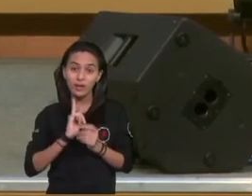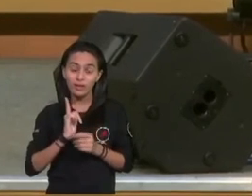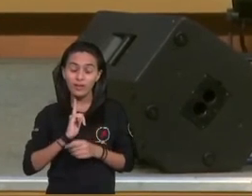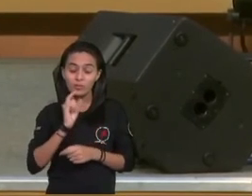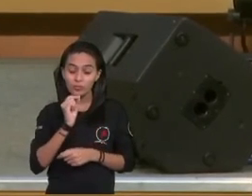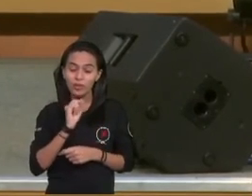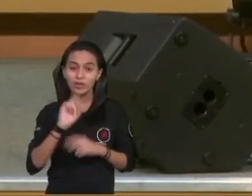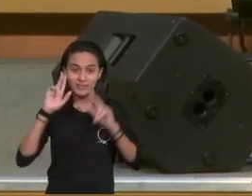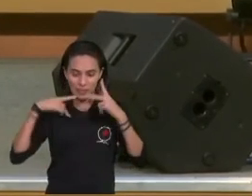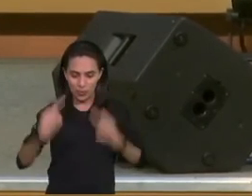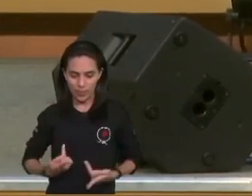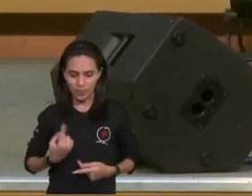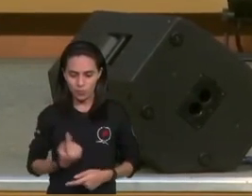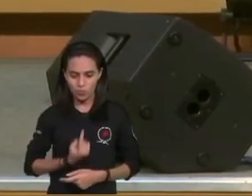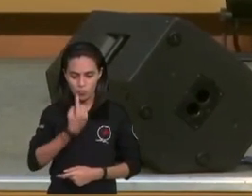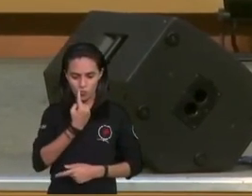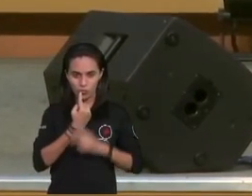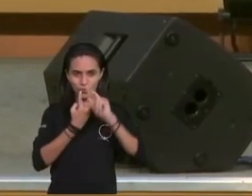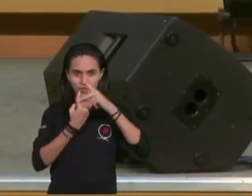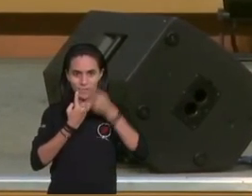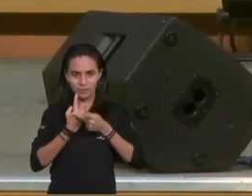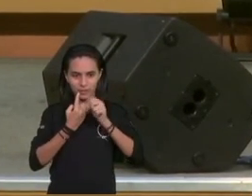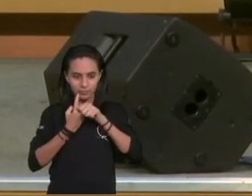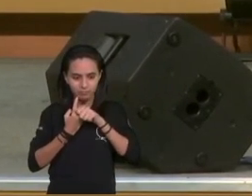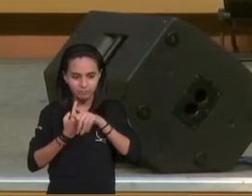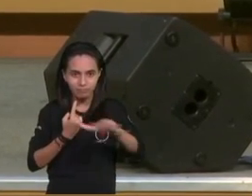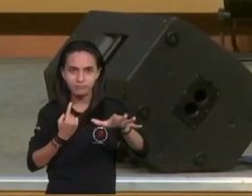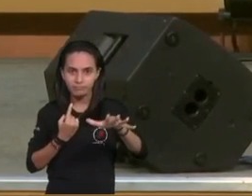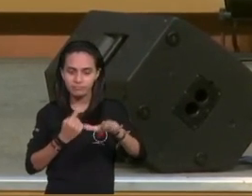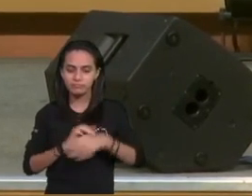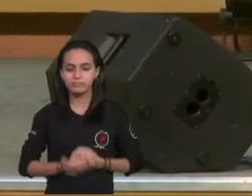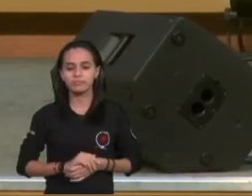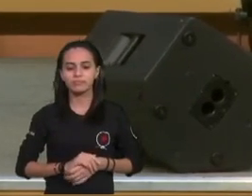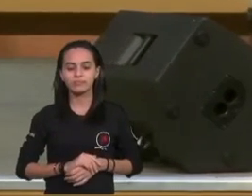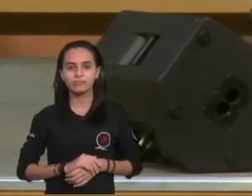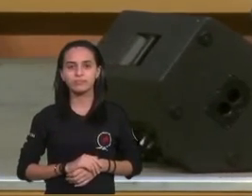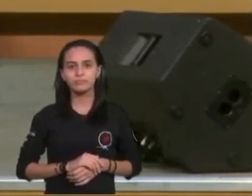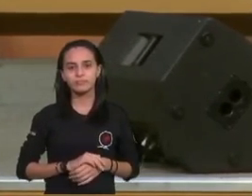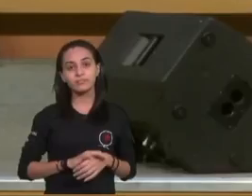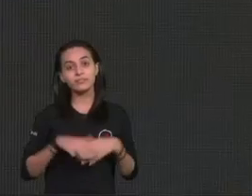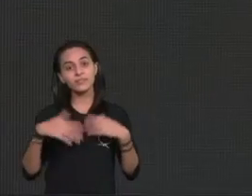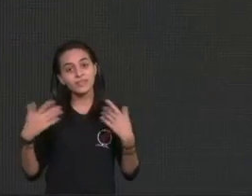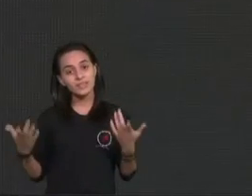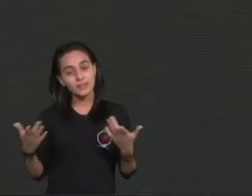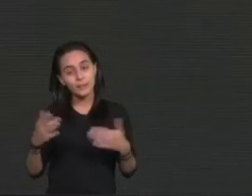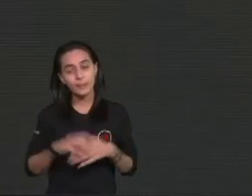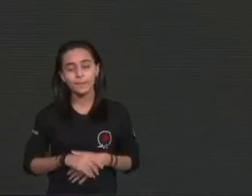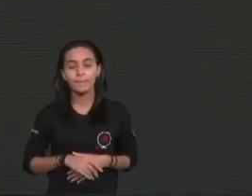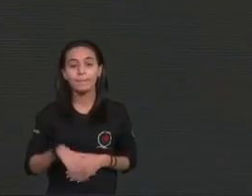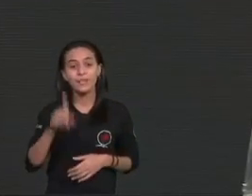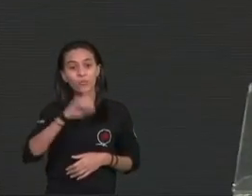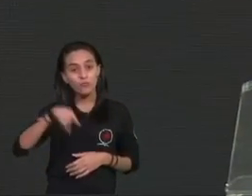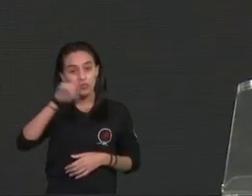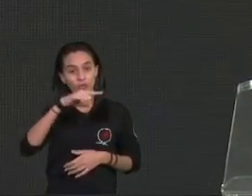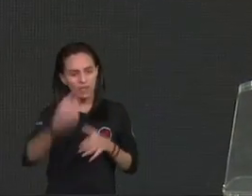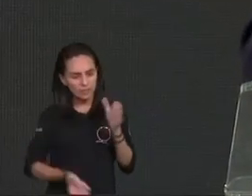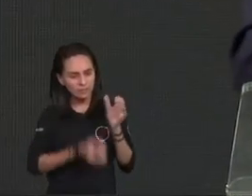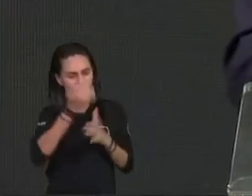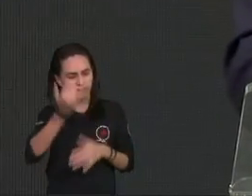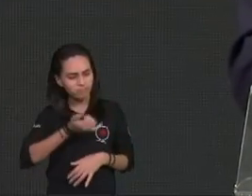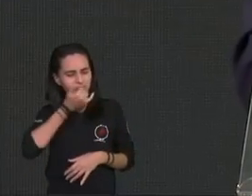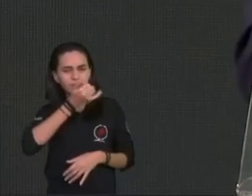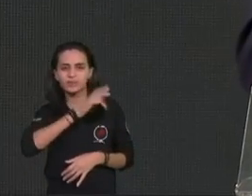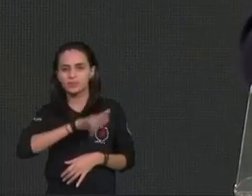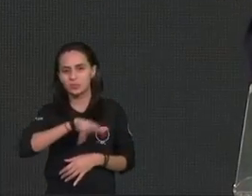seres humanos são produtos de um ser humano então você não é obra do acaso